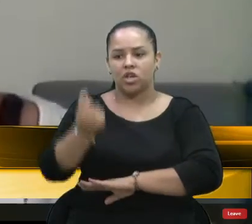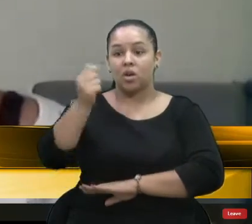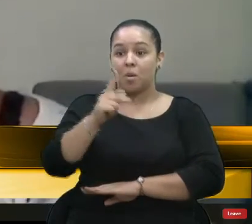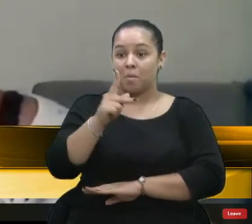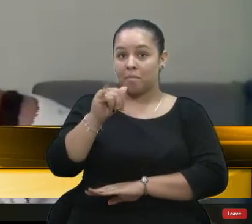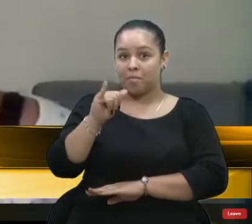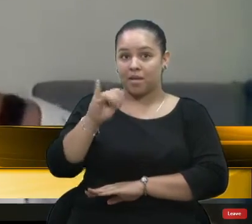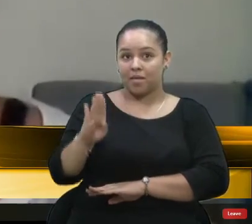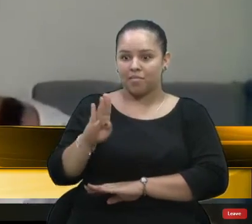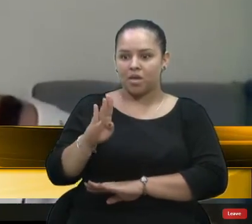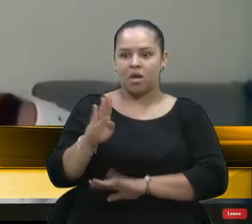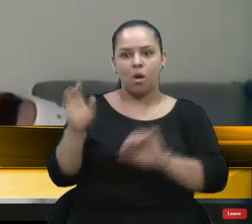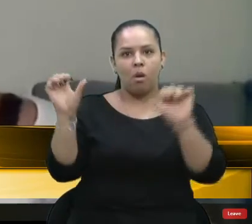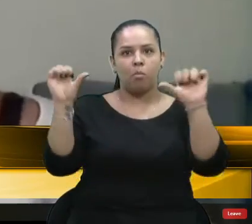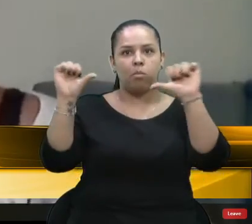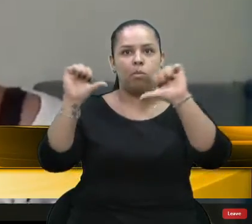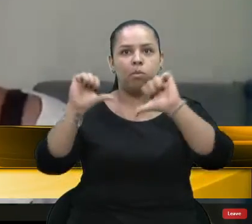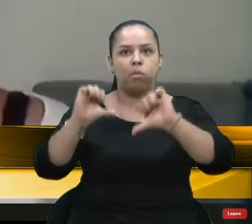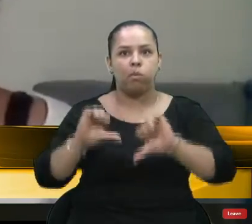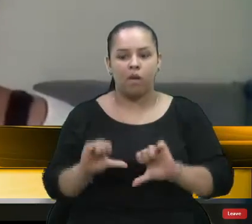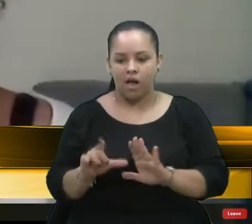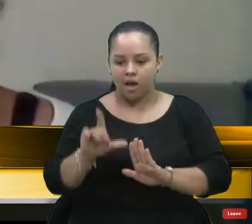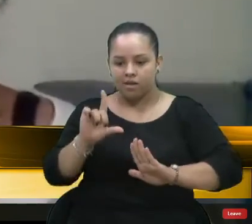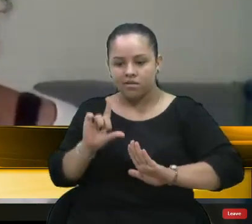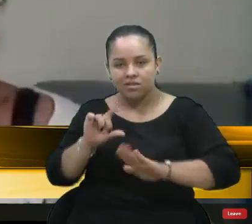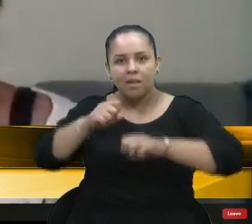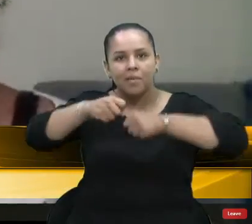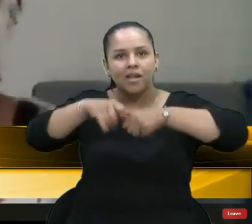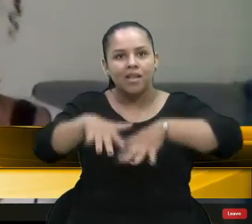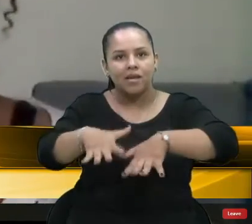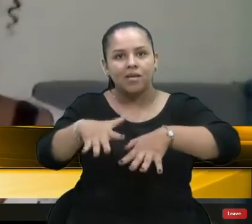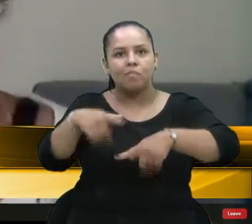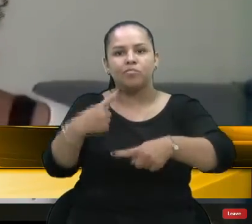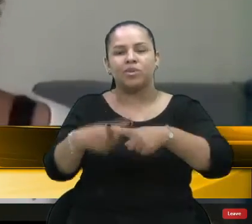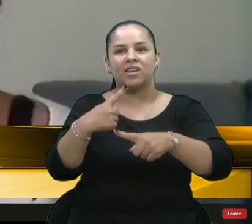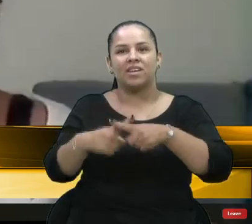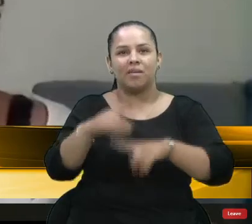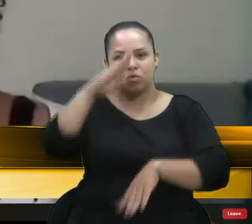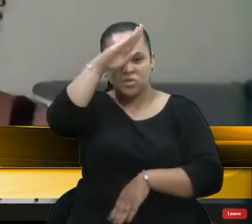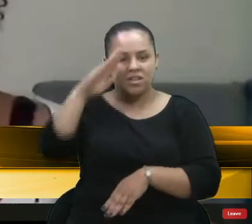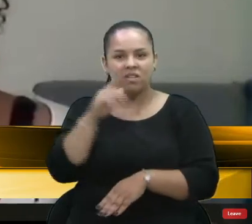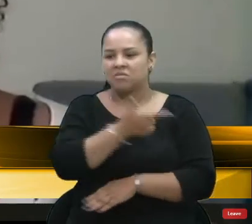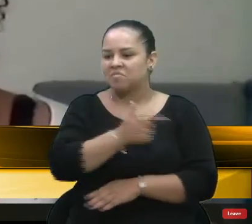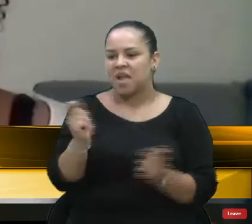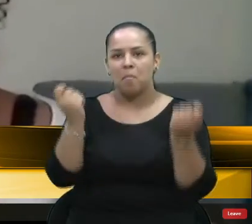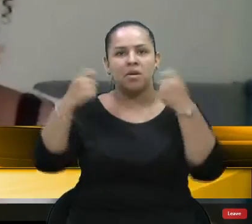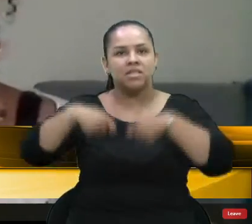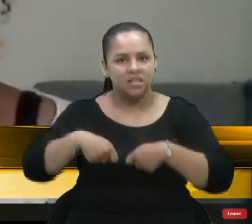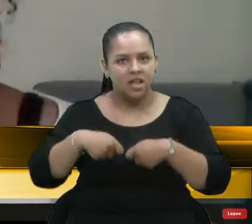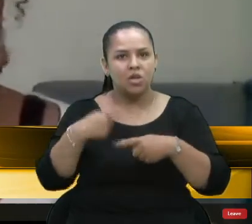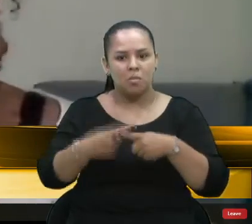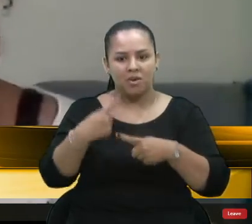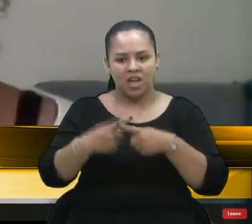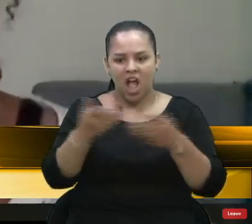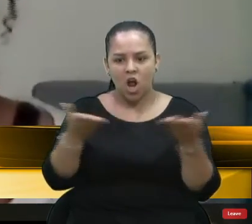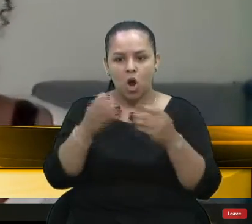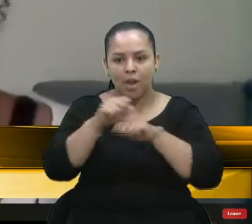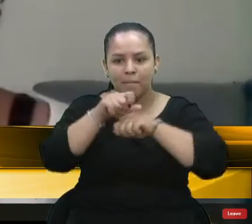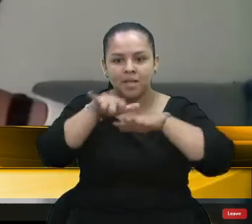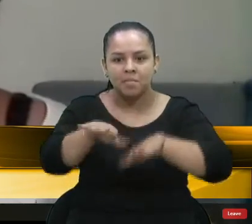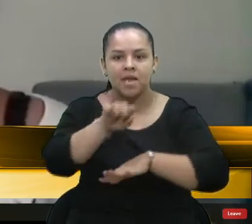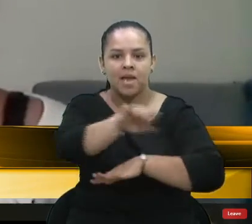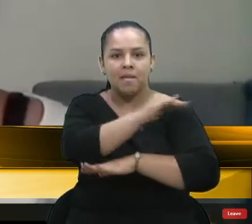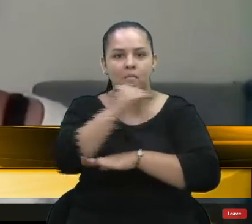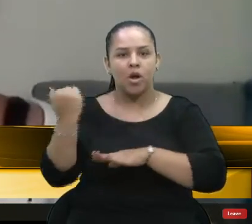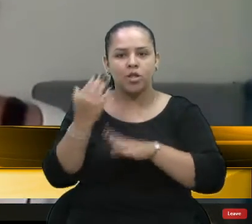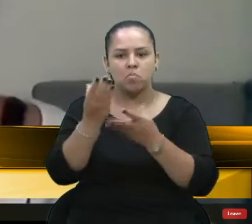estava em colapso antes mesmo da pandemia, porque ele é incompetente e porque agora na pandemia ele é genocida sim, porque